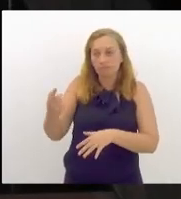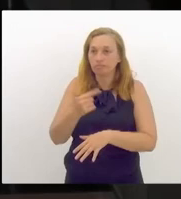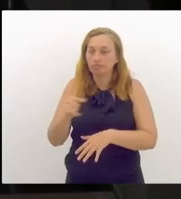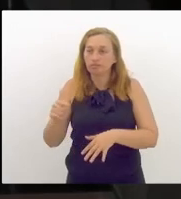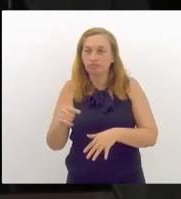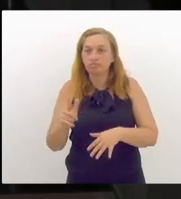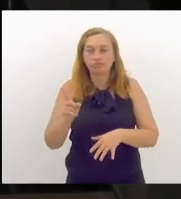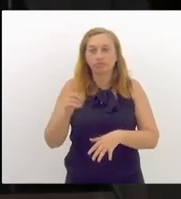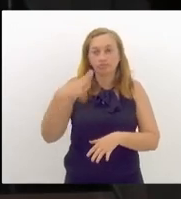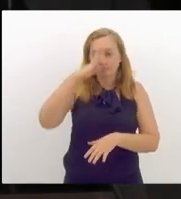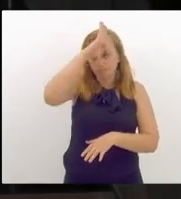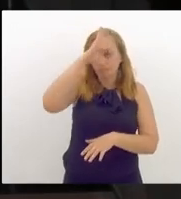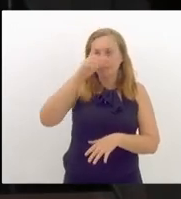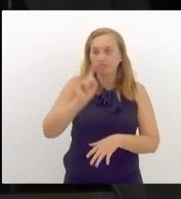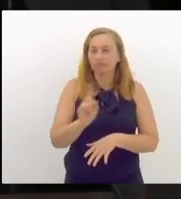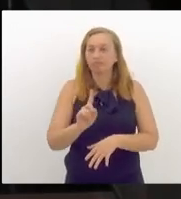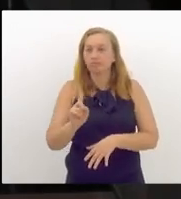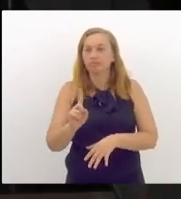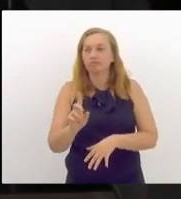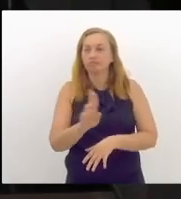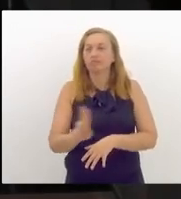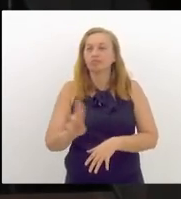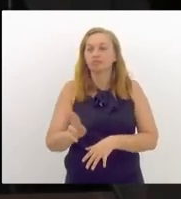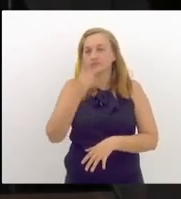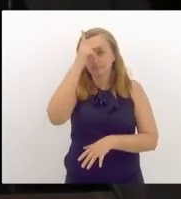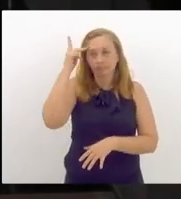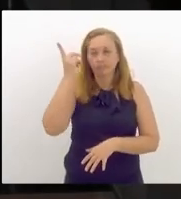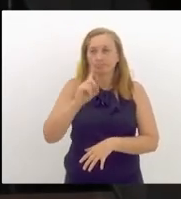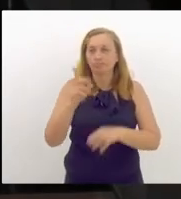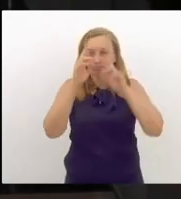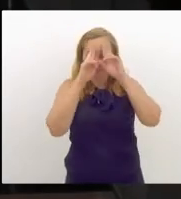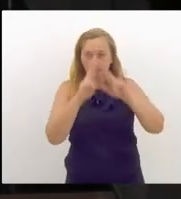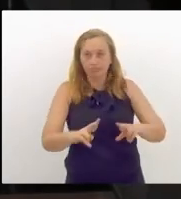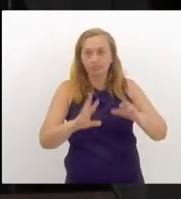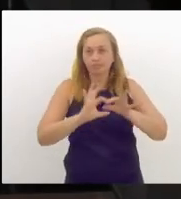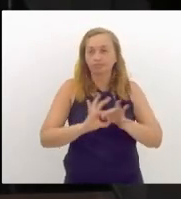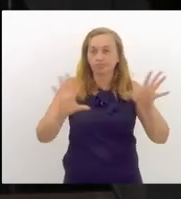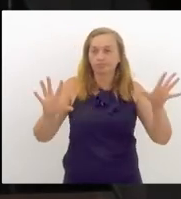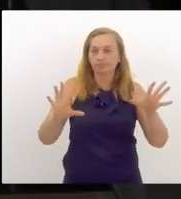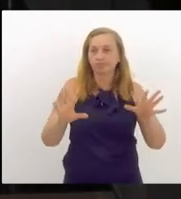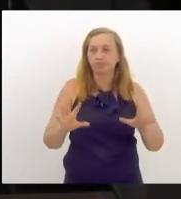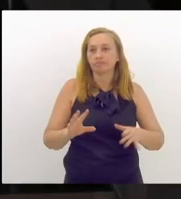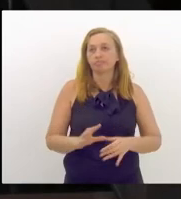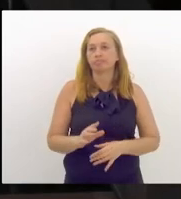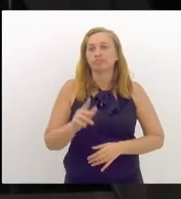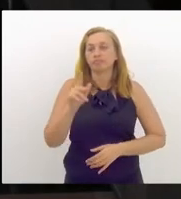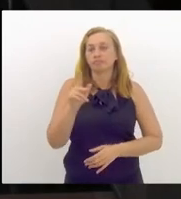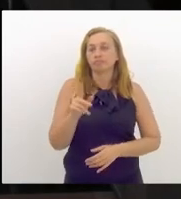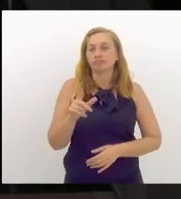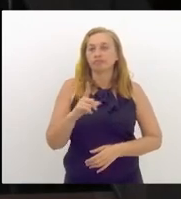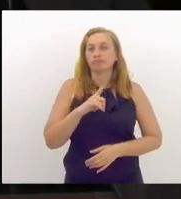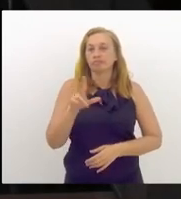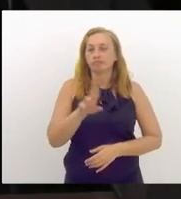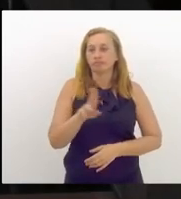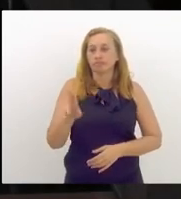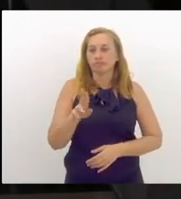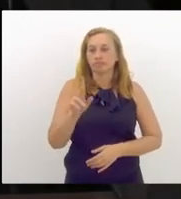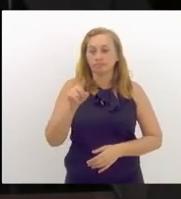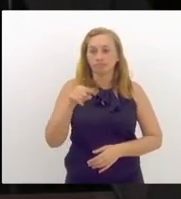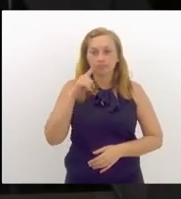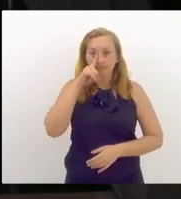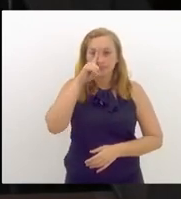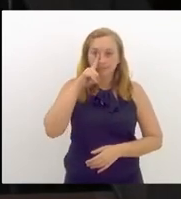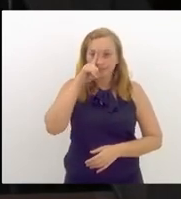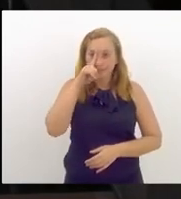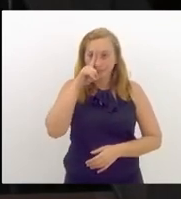não é bolsonarista o nome dessas pessoas que estão aí que não respeitam a democracia esse espectro político tem nome é perigoso é